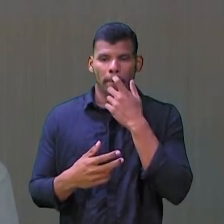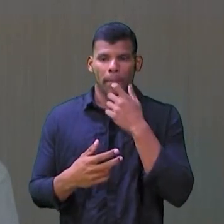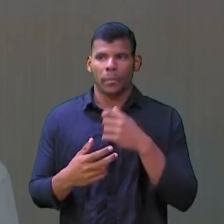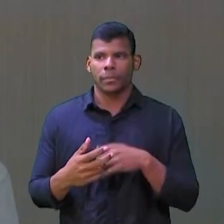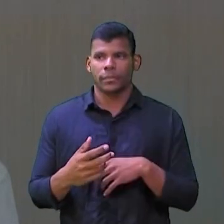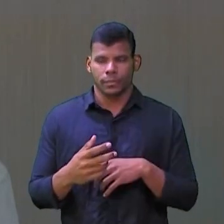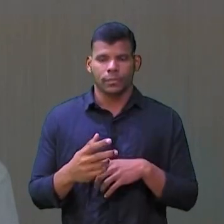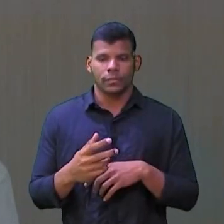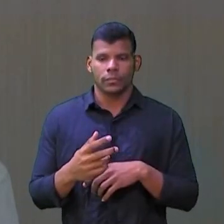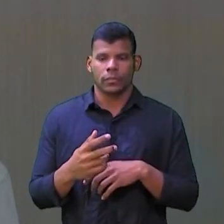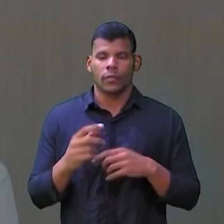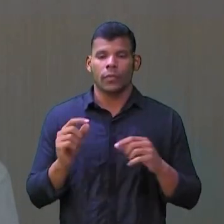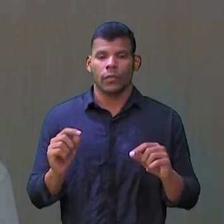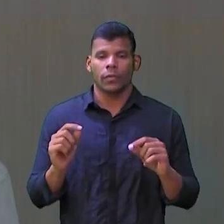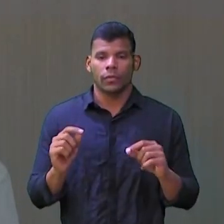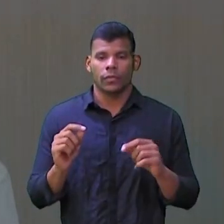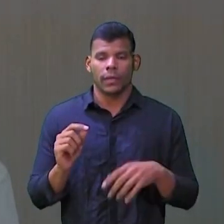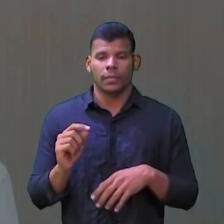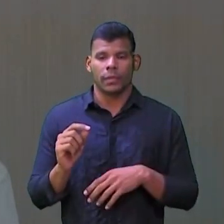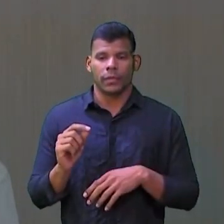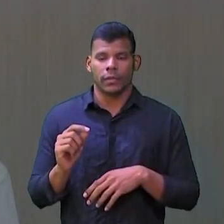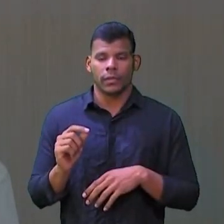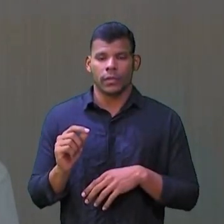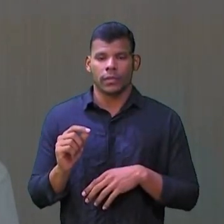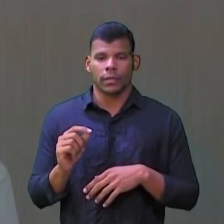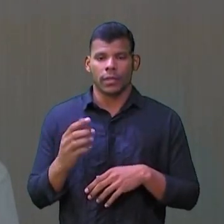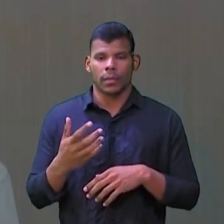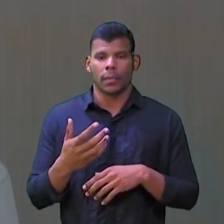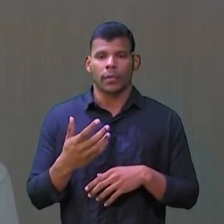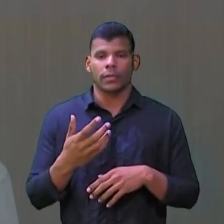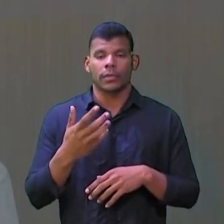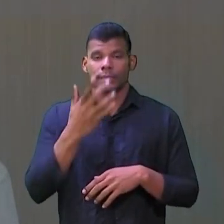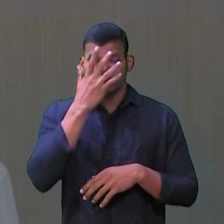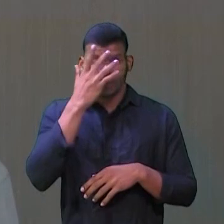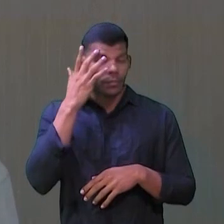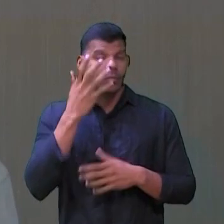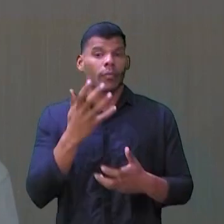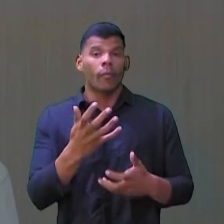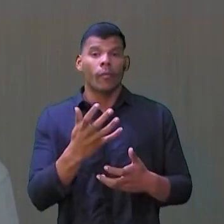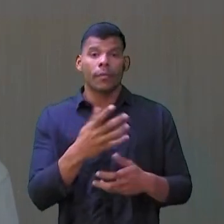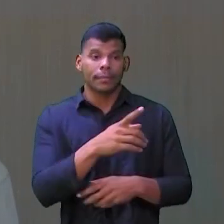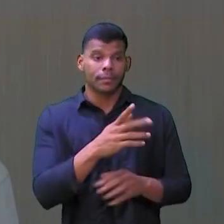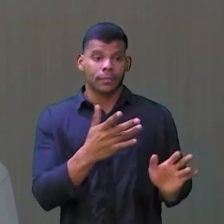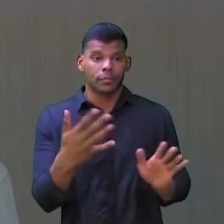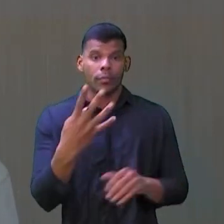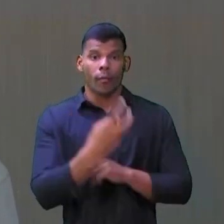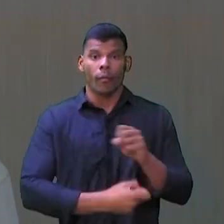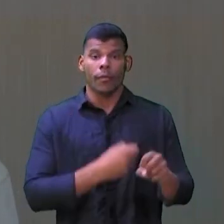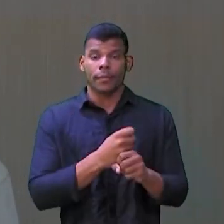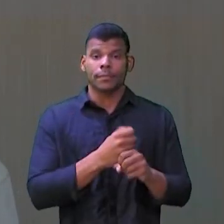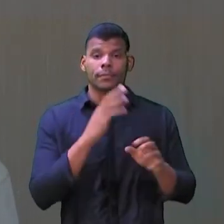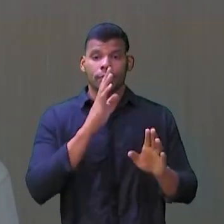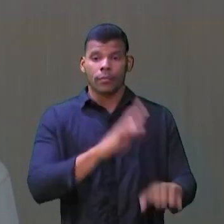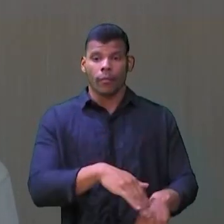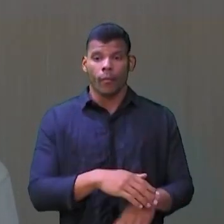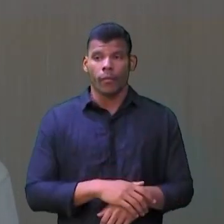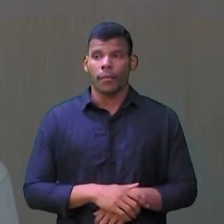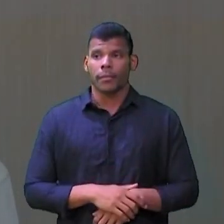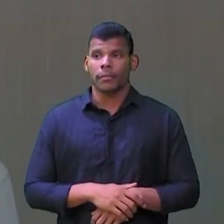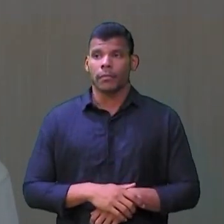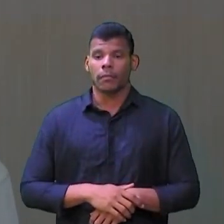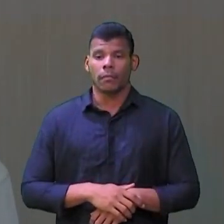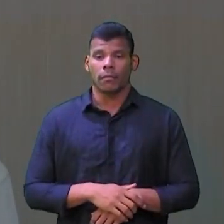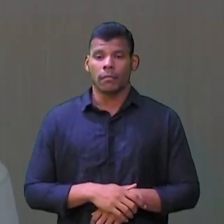Testemunhamos, com pesar, tentativas de caçar seu mandato à força, utilizando uma narrativa manipulada de quebra